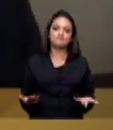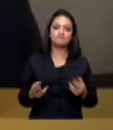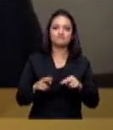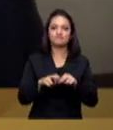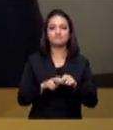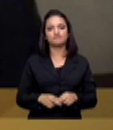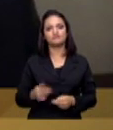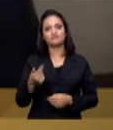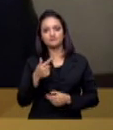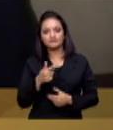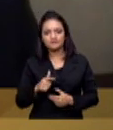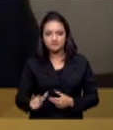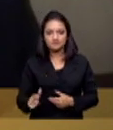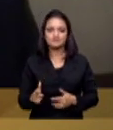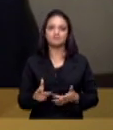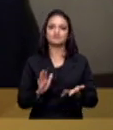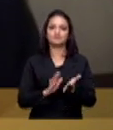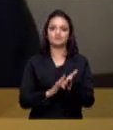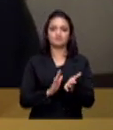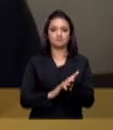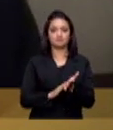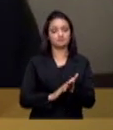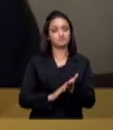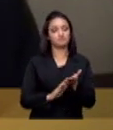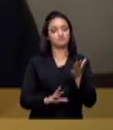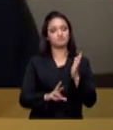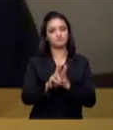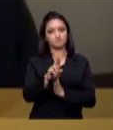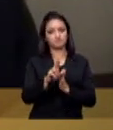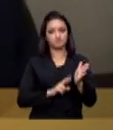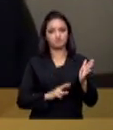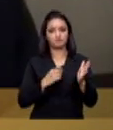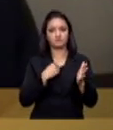uma vez cumprimentando o eminente relator,